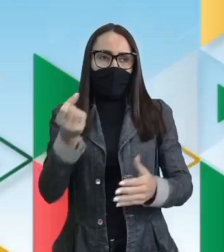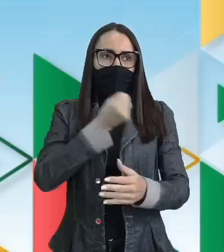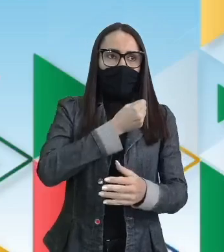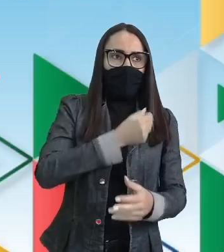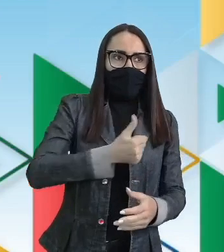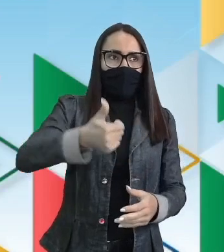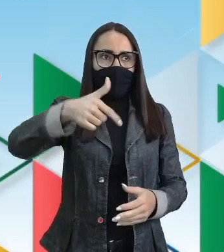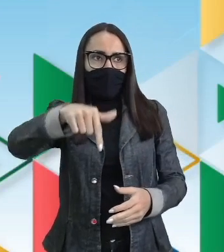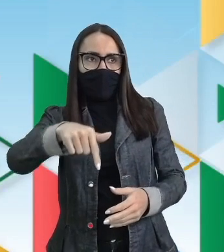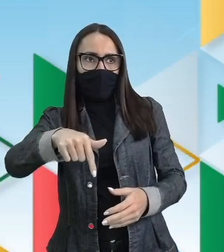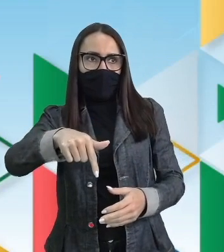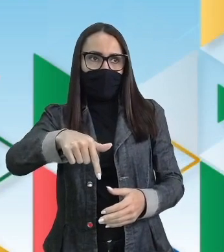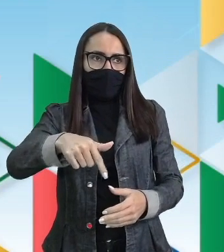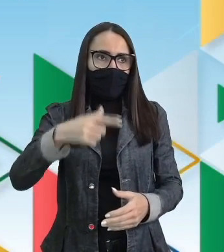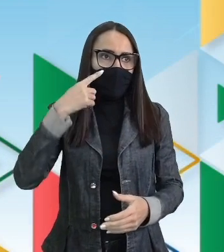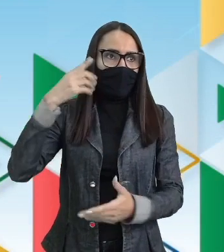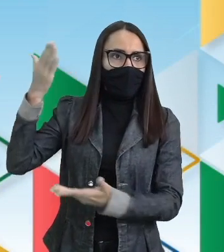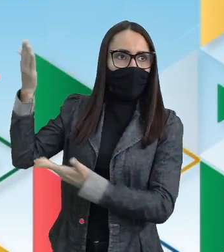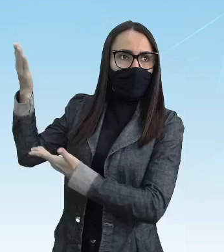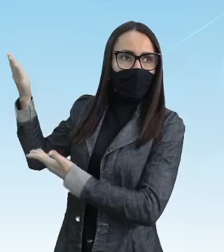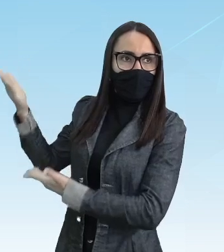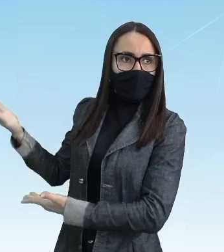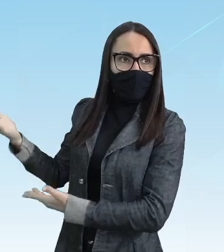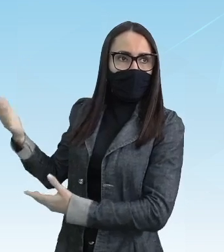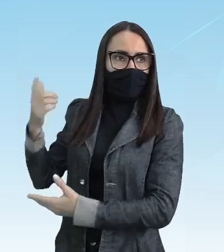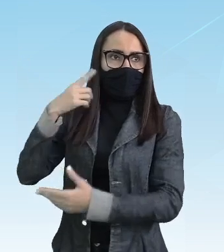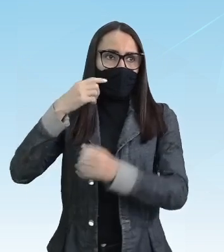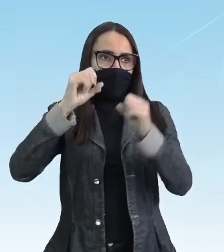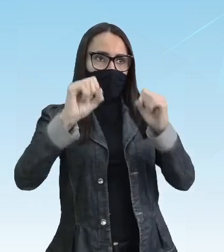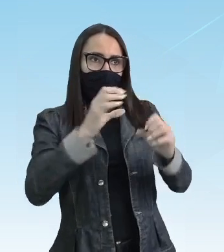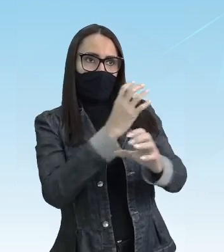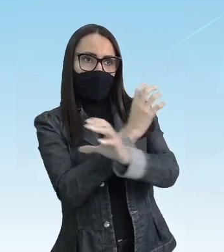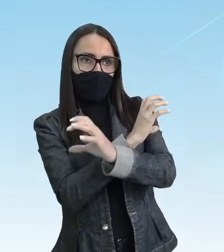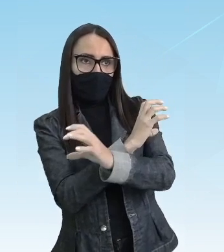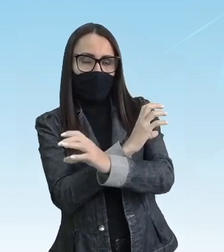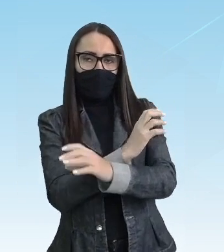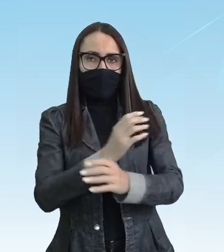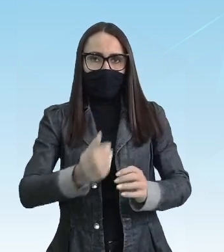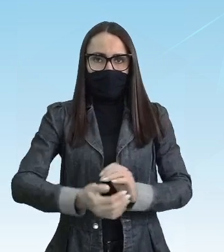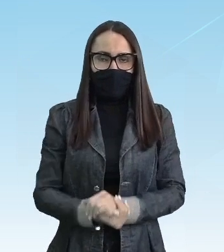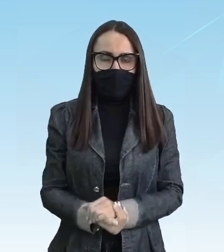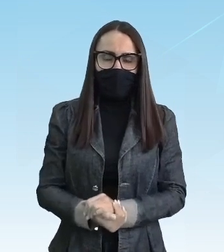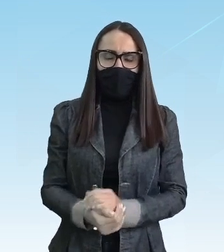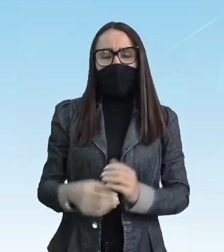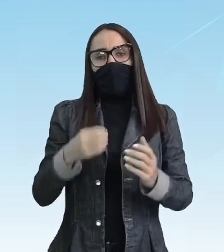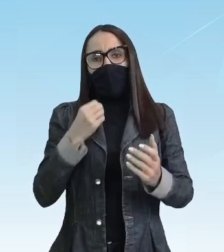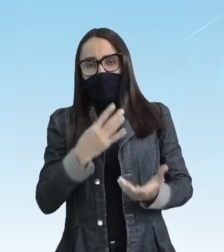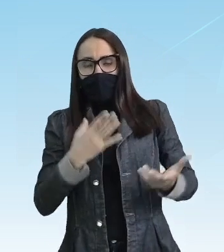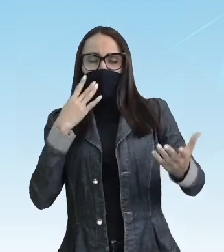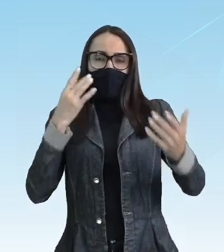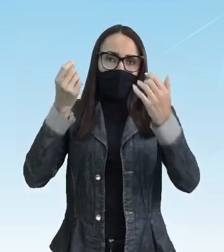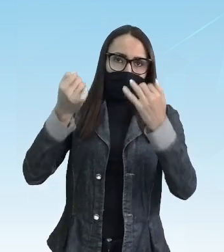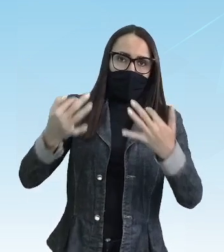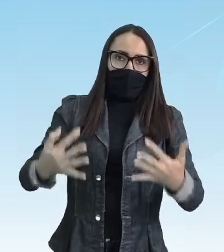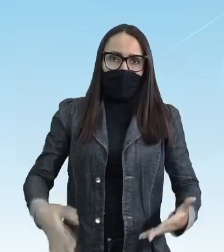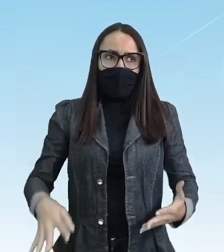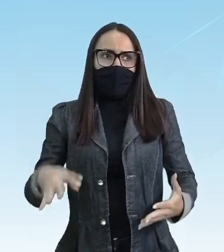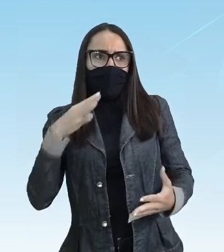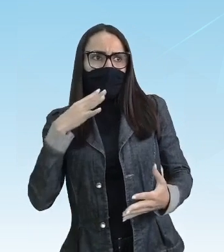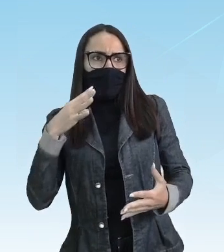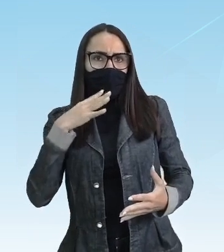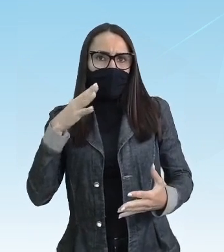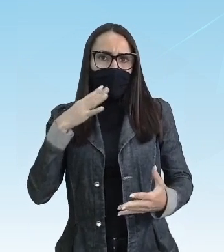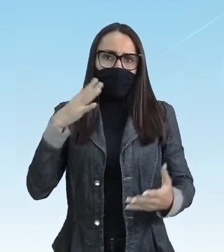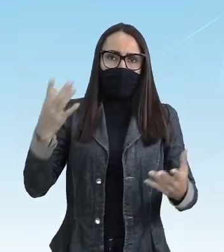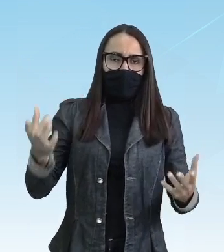número 17, conhecendo o sistema ósseo. Bom, quando eu falo aqui conhecendo o sistema